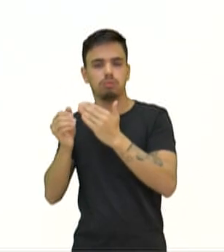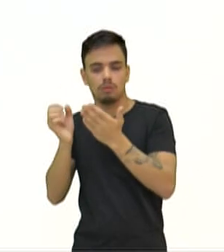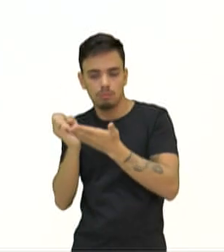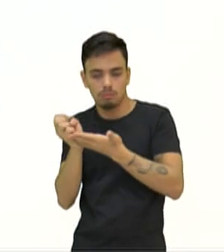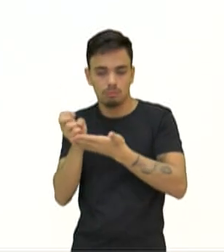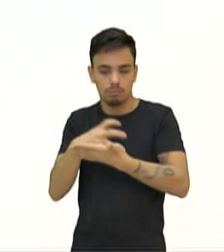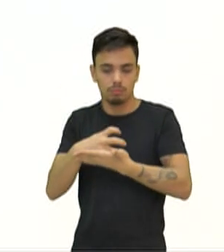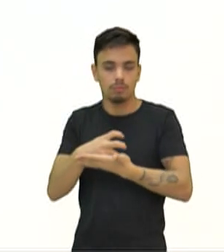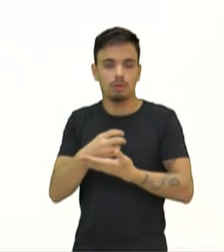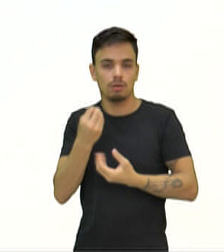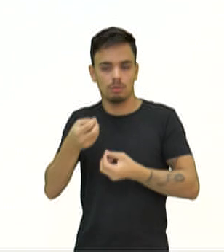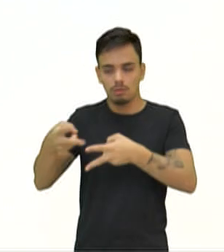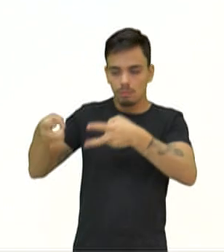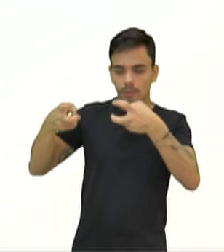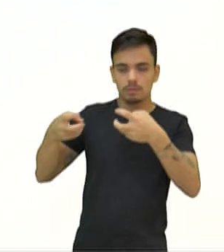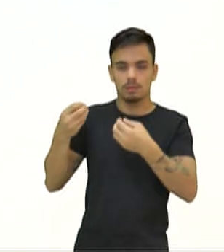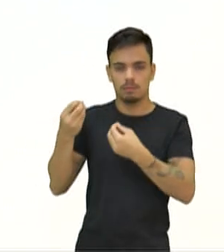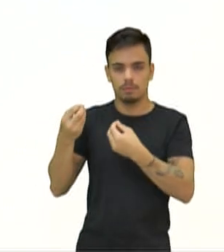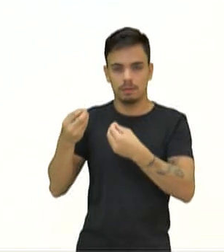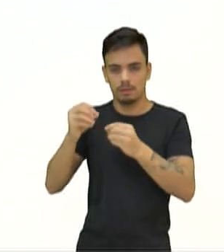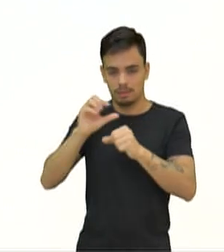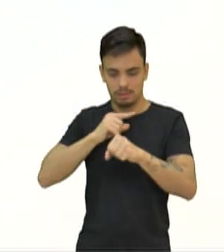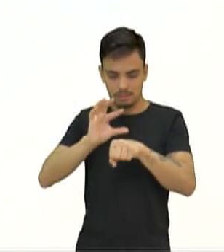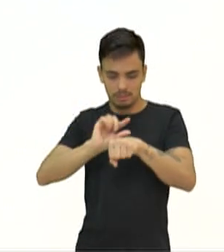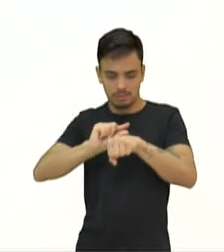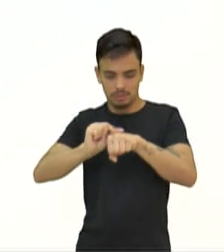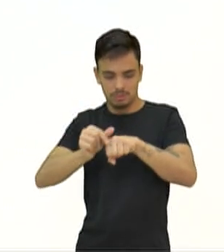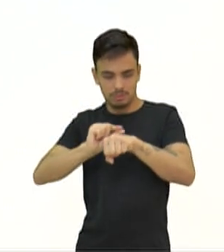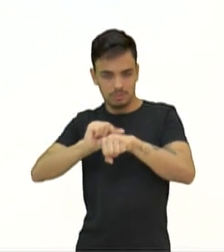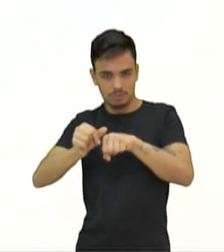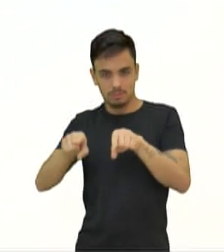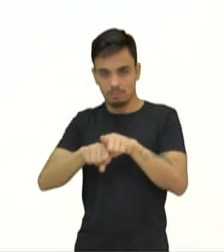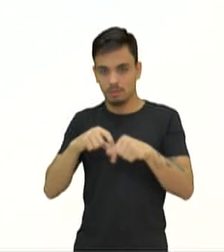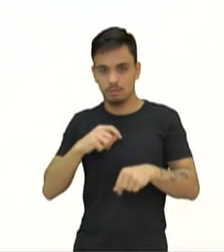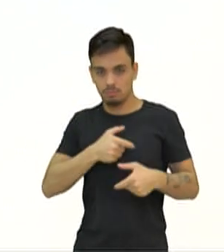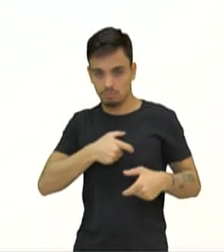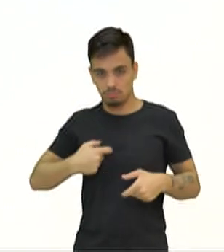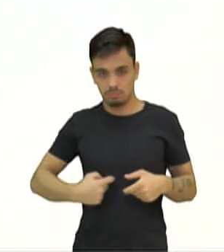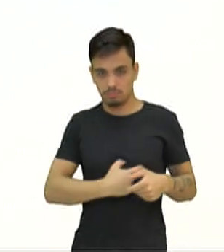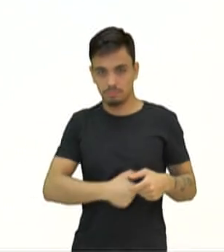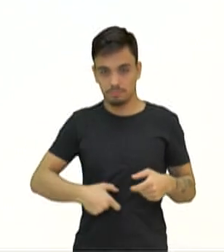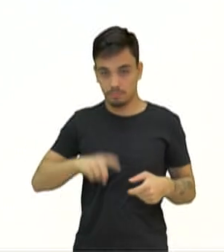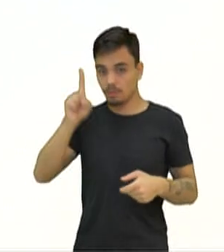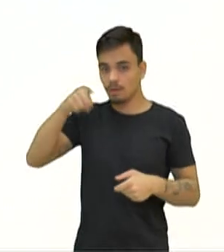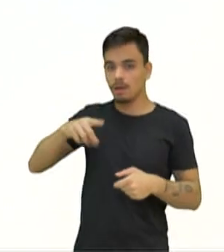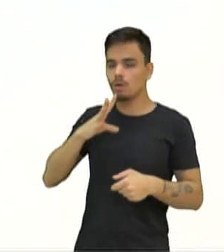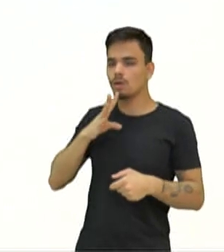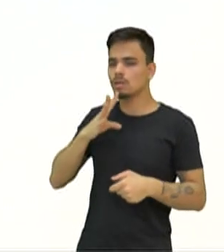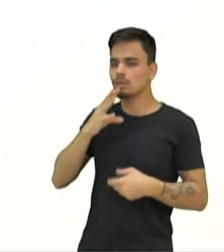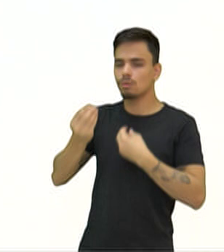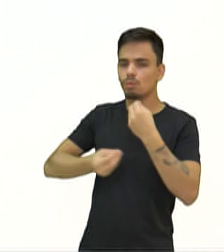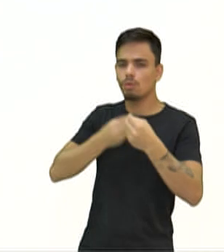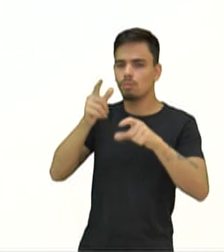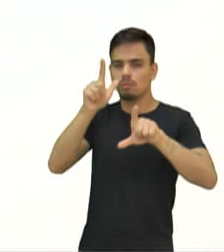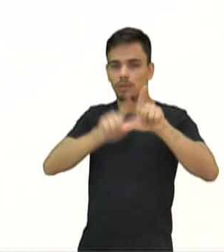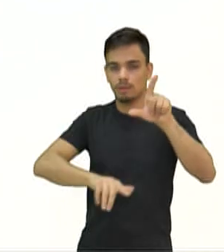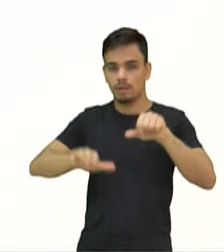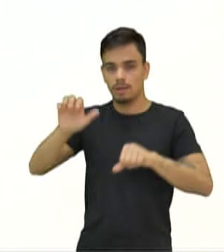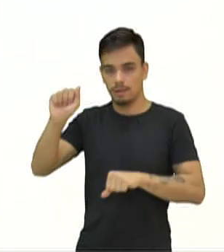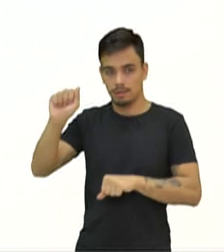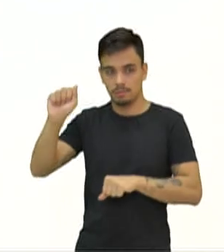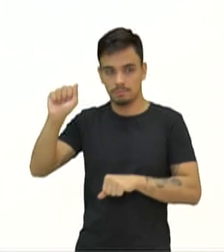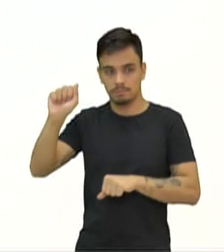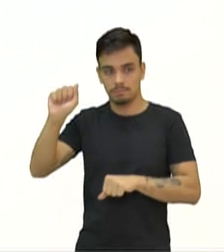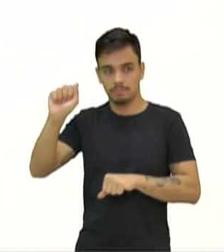embrionário, observa-se a formação de tecidos e órgãos. Essa fase é conhecida como letra A, gastrulação,